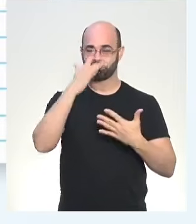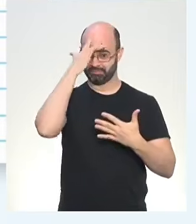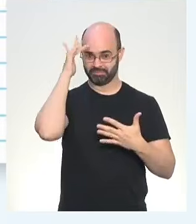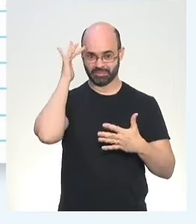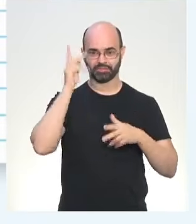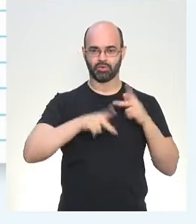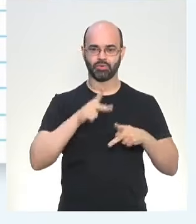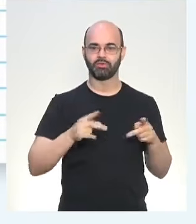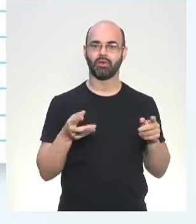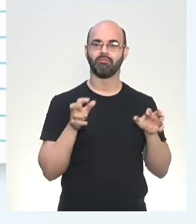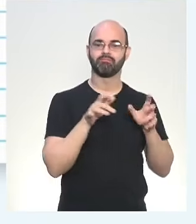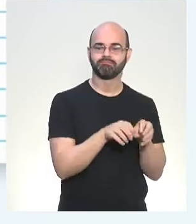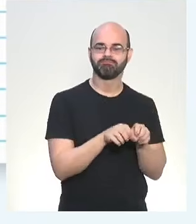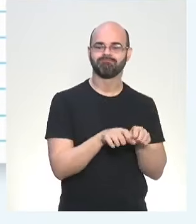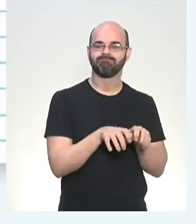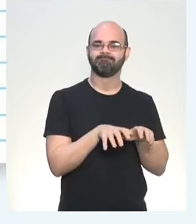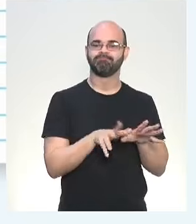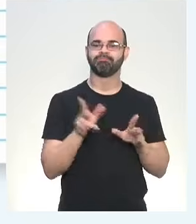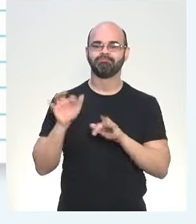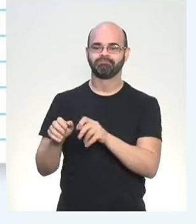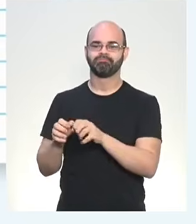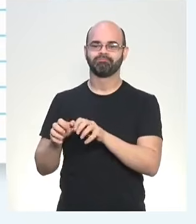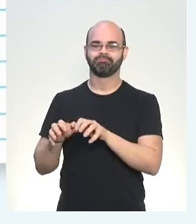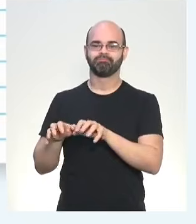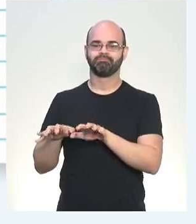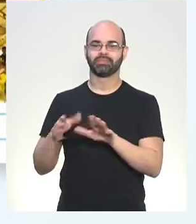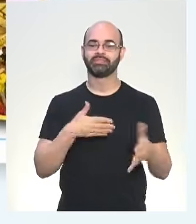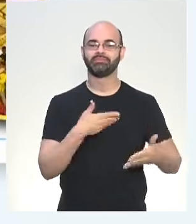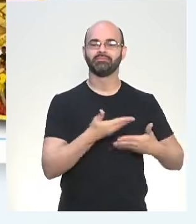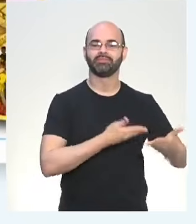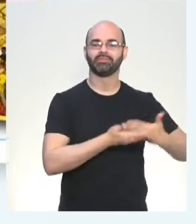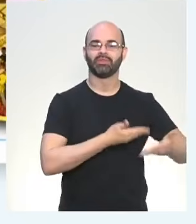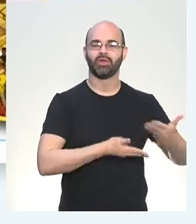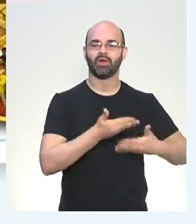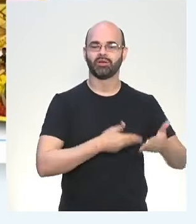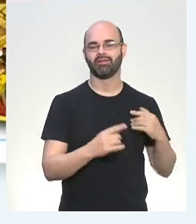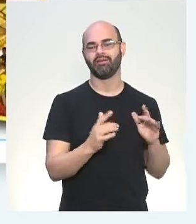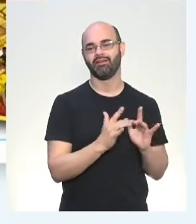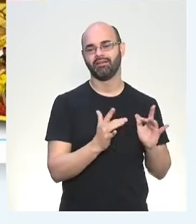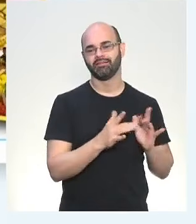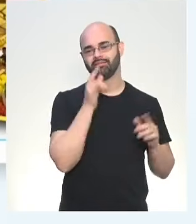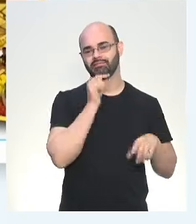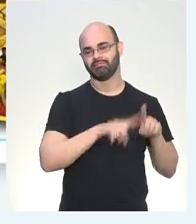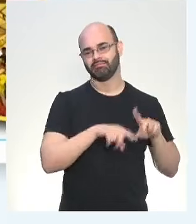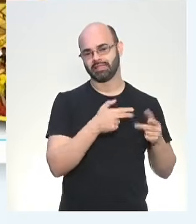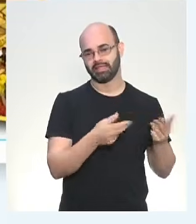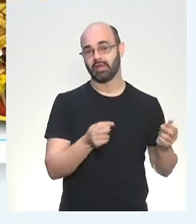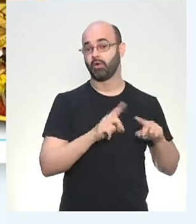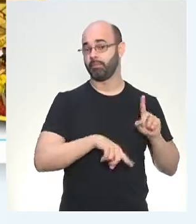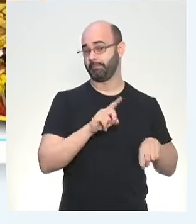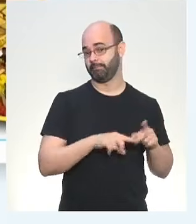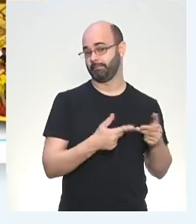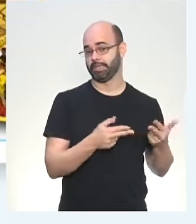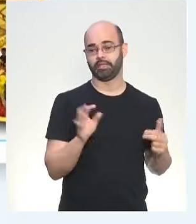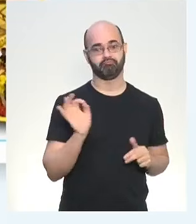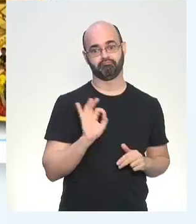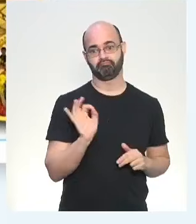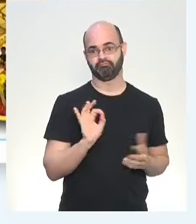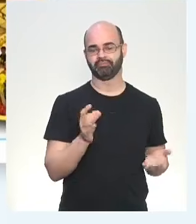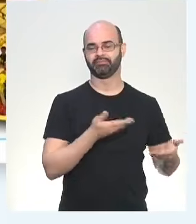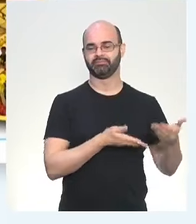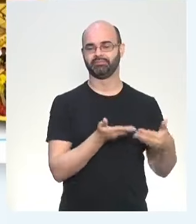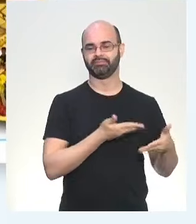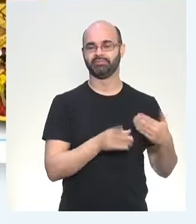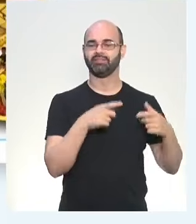pessoas e à existência de um ambiente de trocas, de ligações, de transferências materiais e imateriais. Portanto, um ambiente que